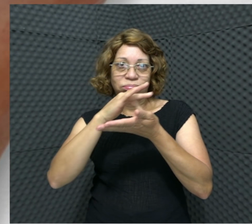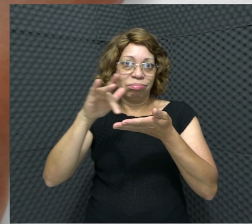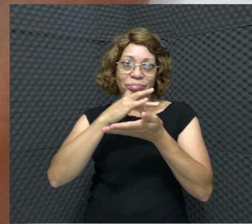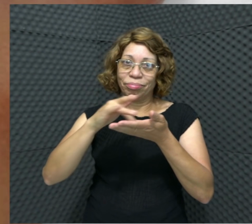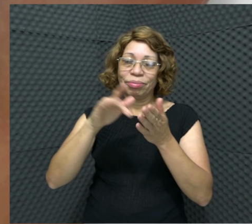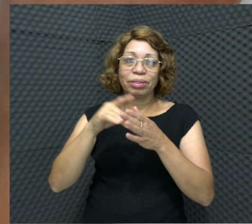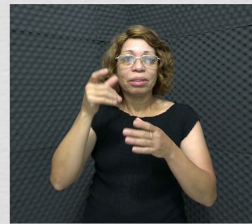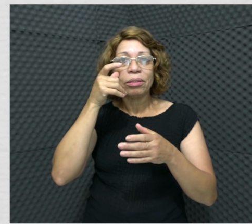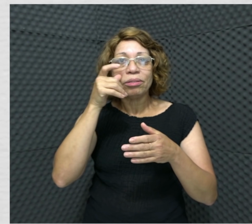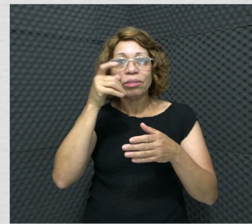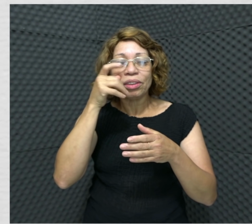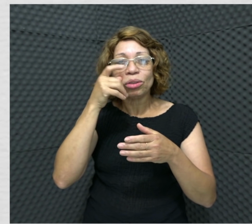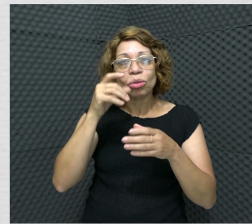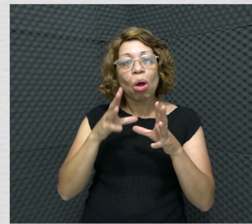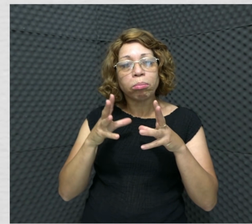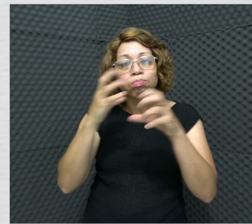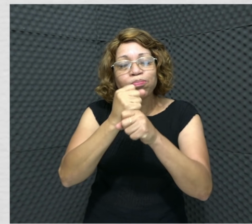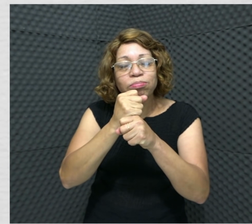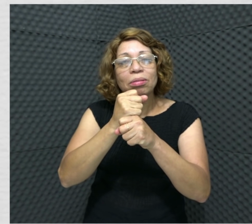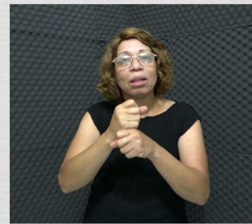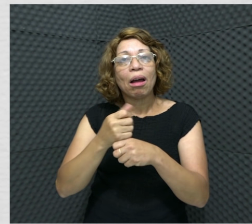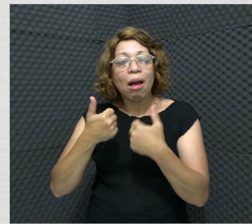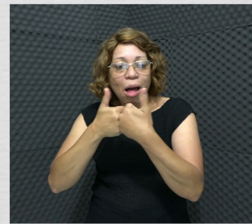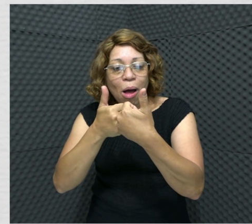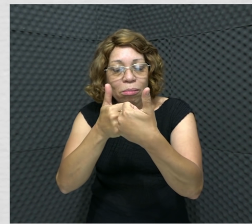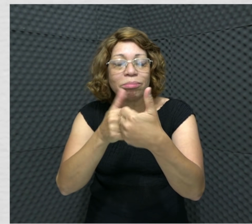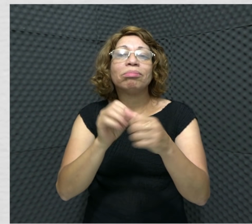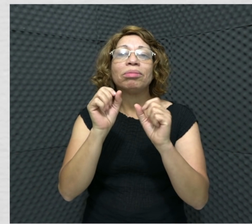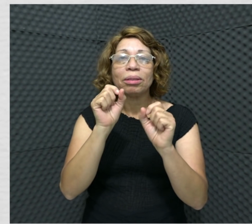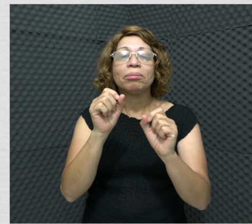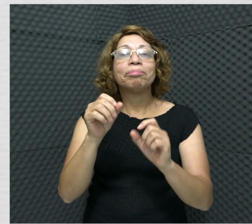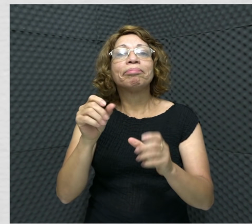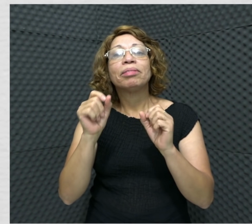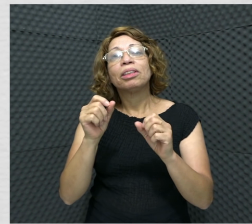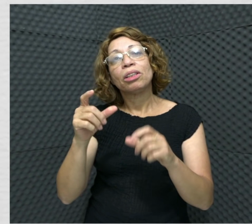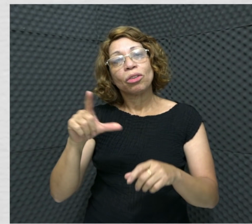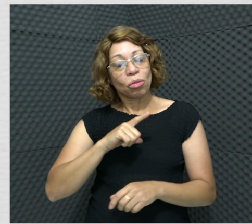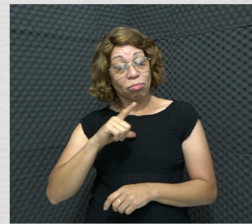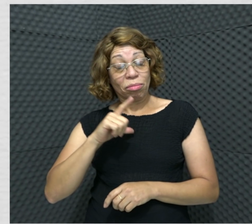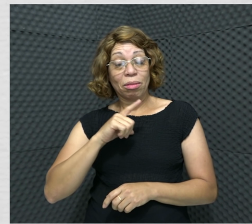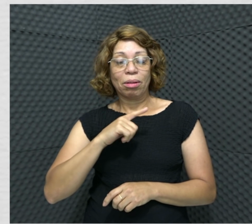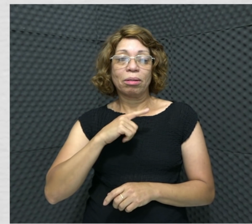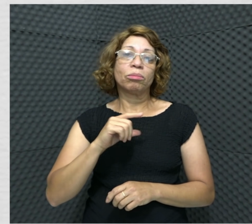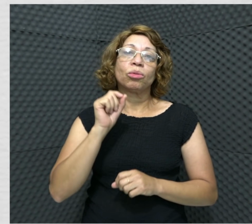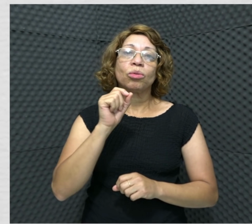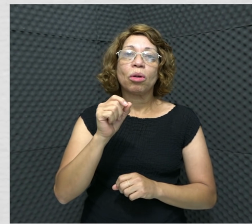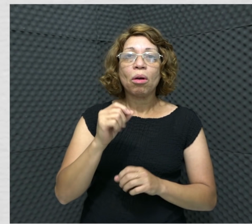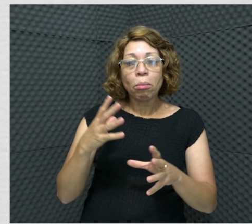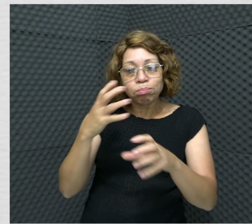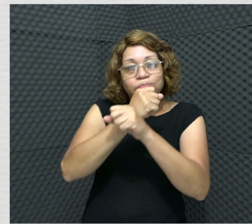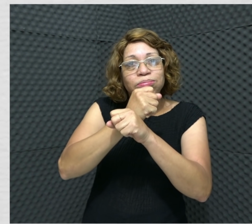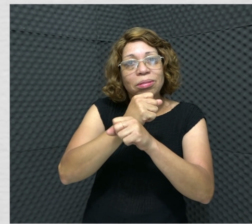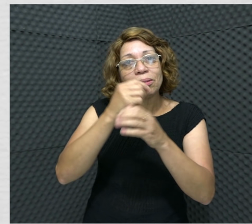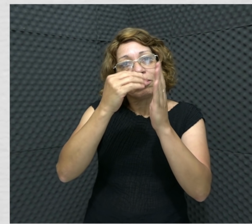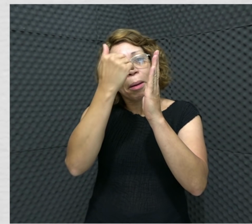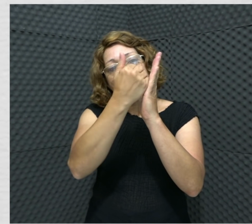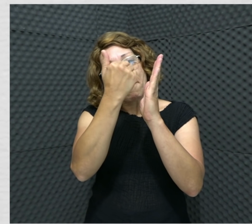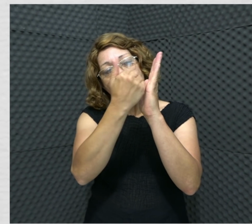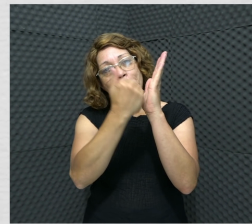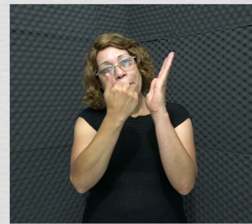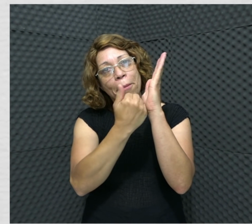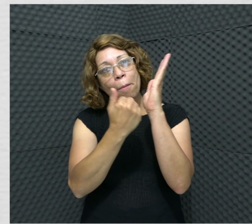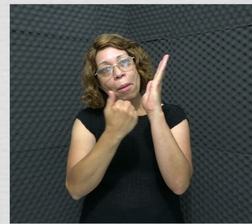no nosso conteúdo programático. Acompanhe comigo. Nós temos um sumário. E